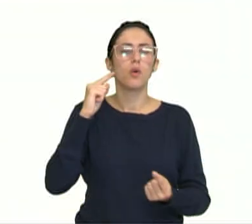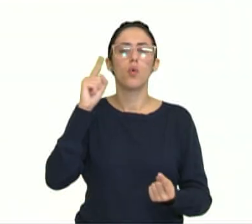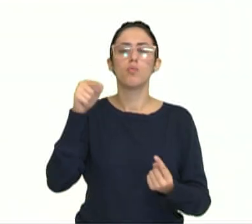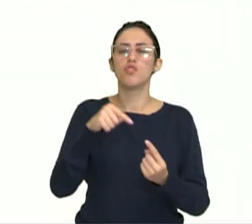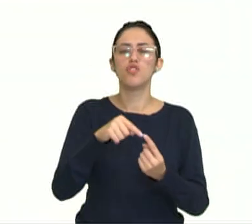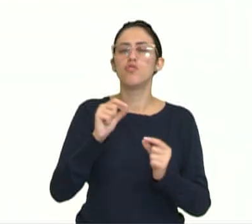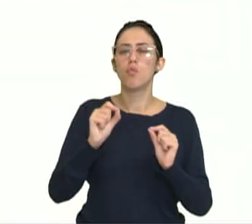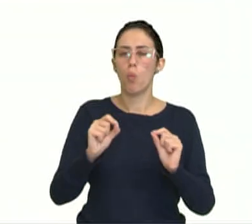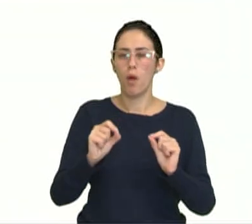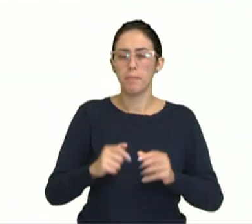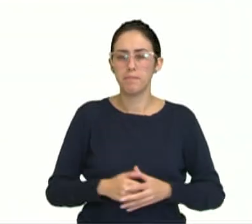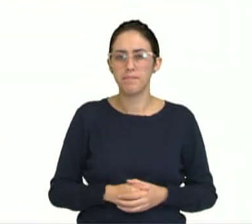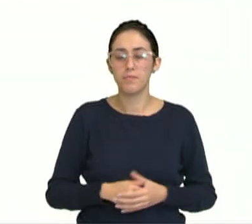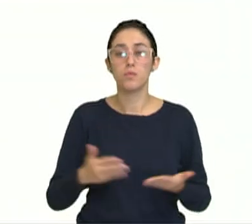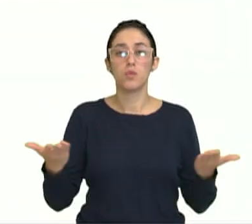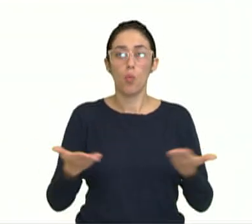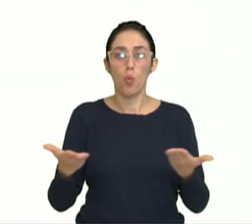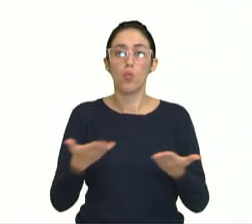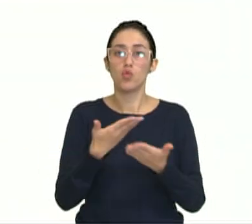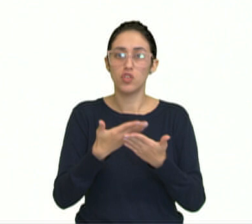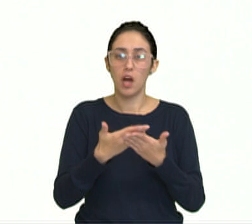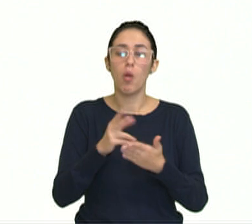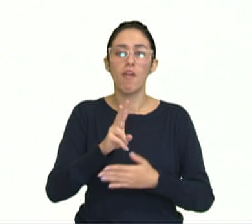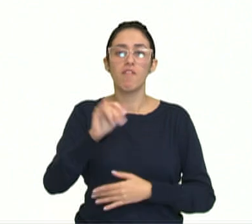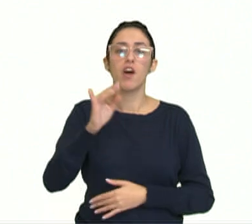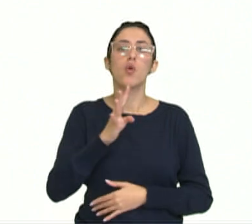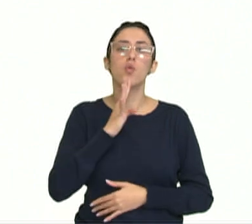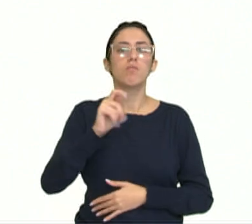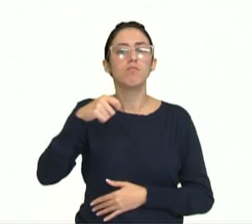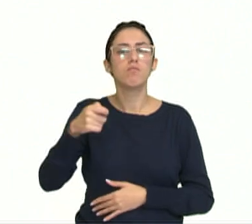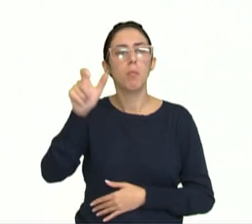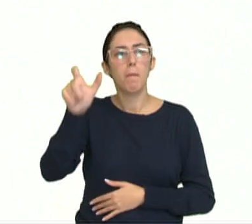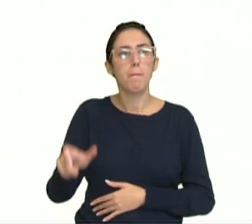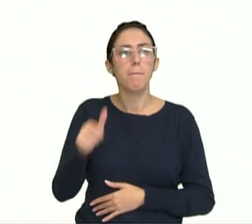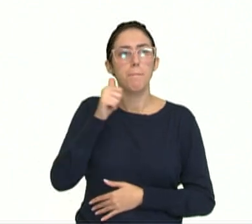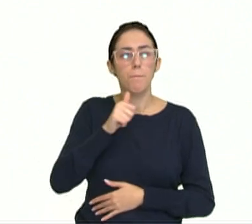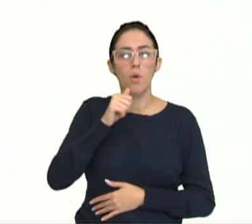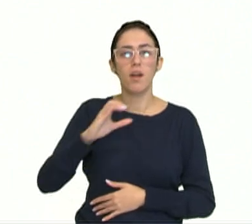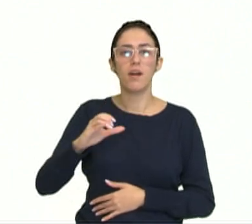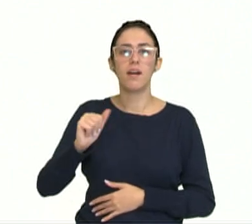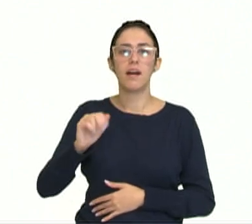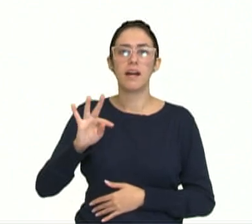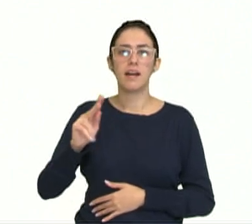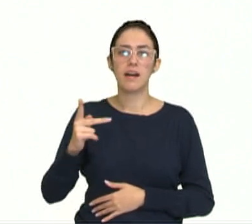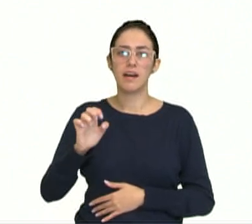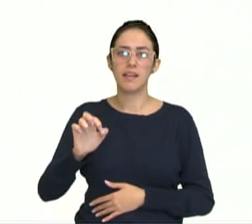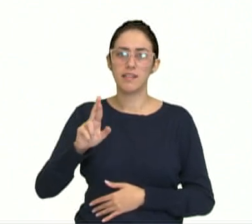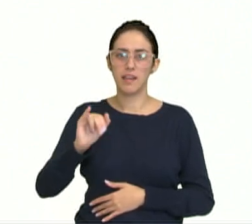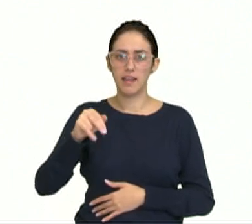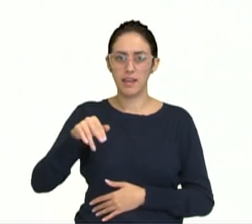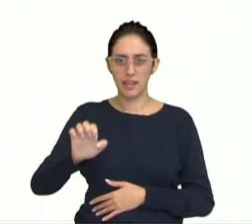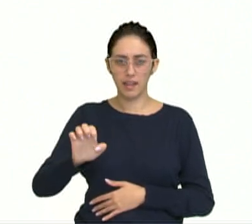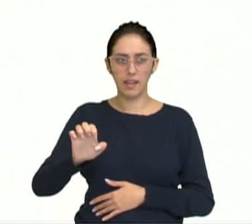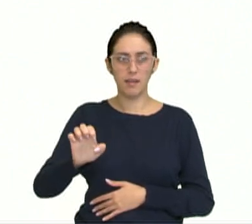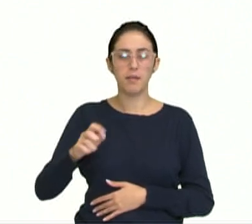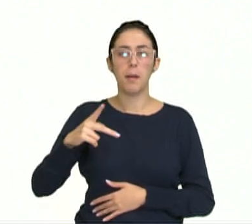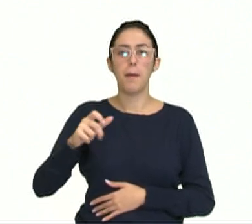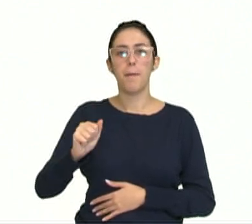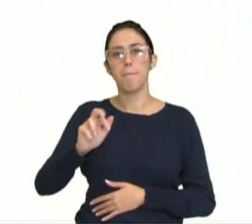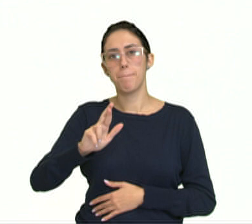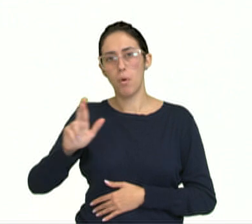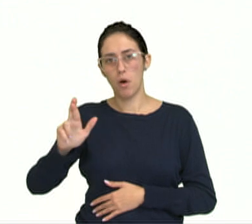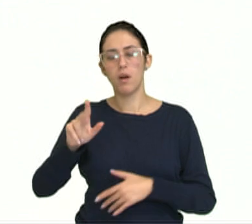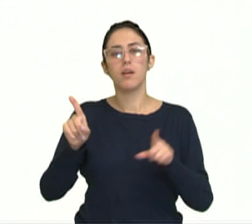objetivos. Na aula de hoje, nós vamos conhecer um pouco sobre a história de Catherine Parr, tá? E nós vamos conversar também sobre